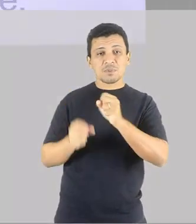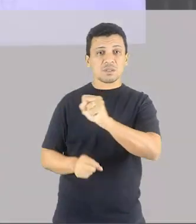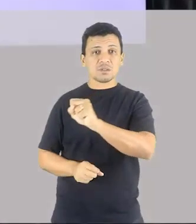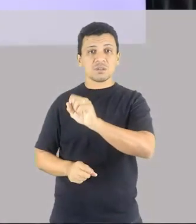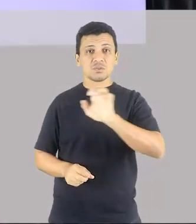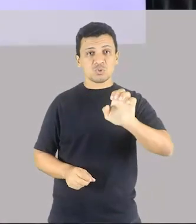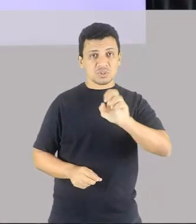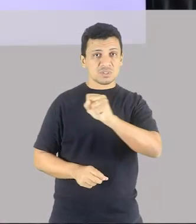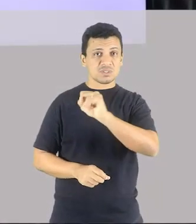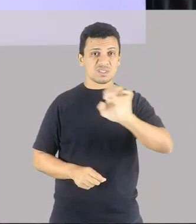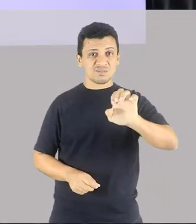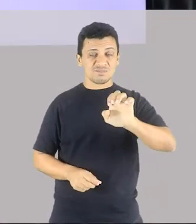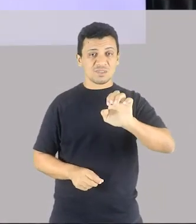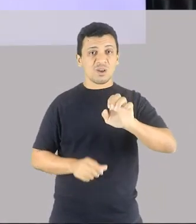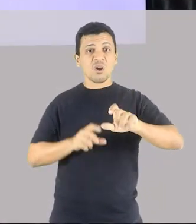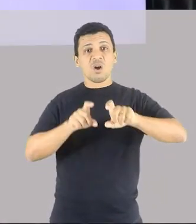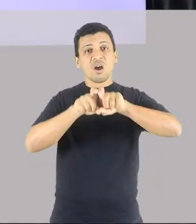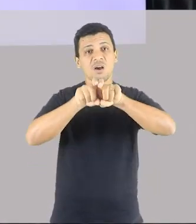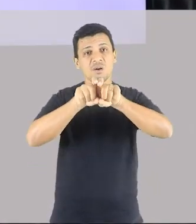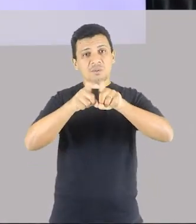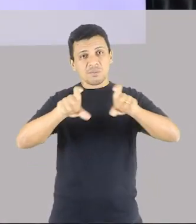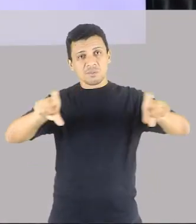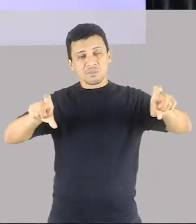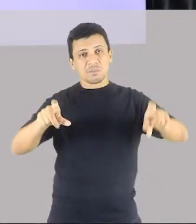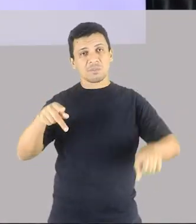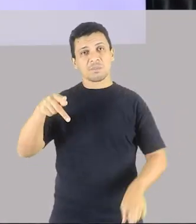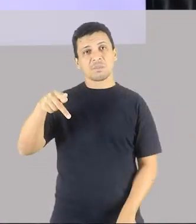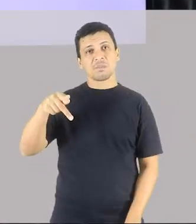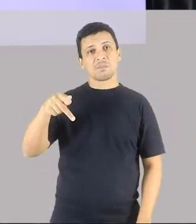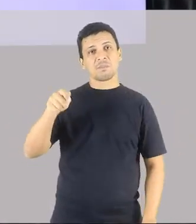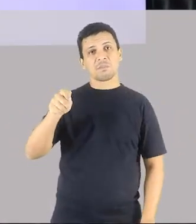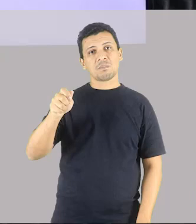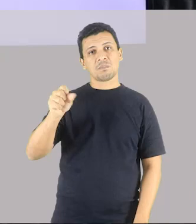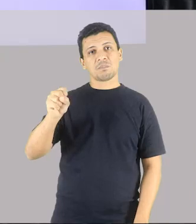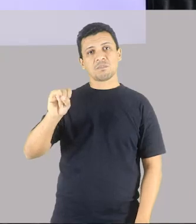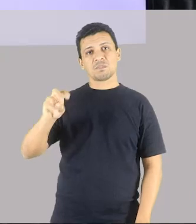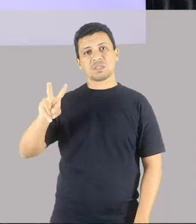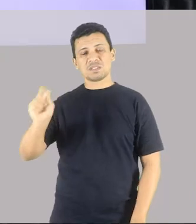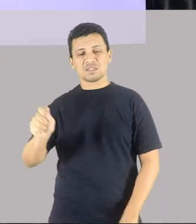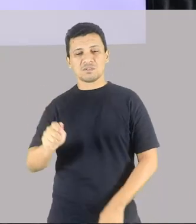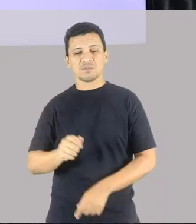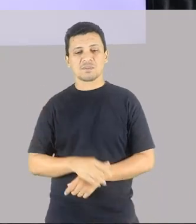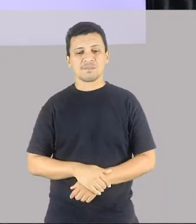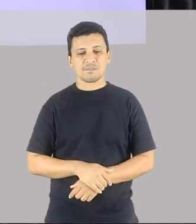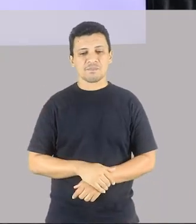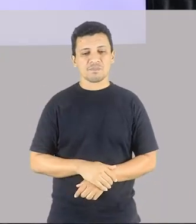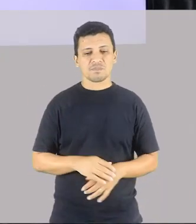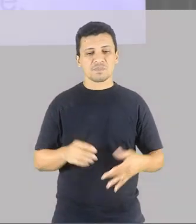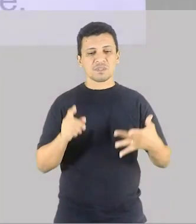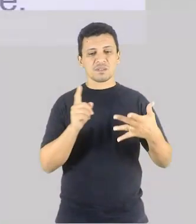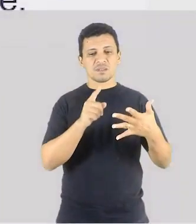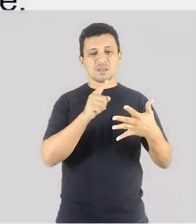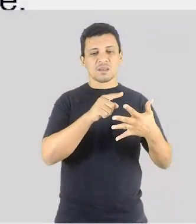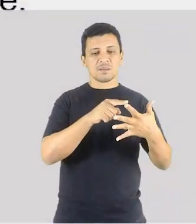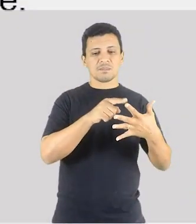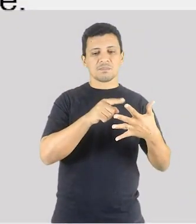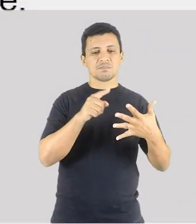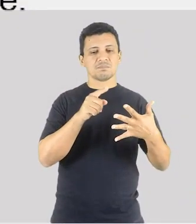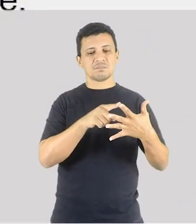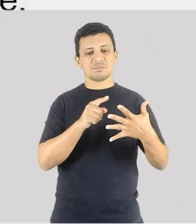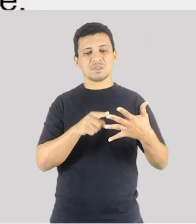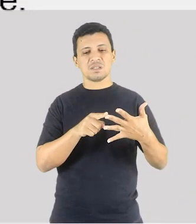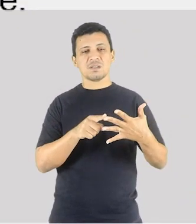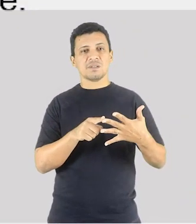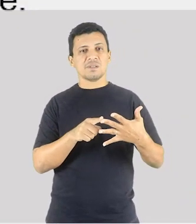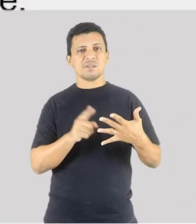está passivando a oração, né? Decidiu-se, aqui você está diante de outra oração subjetiva, a letra A e a letra B. Não se